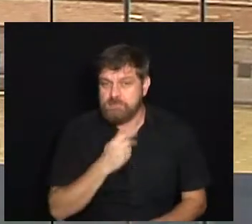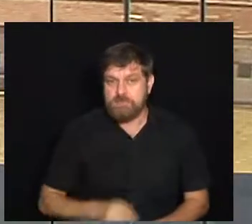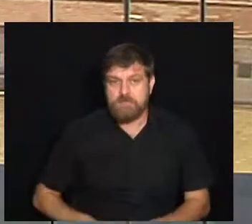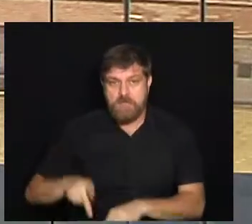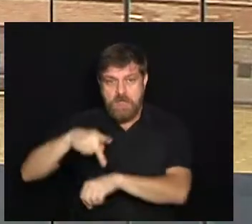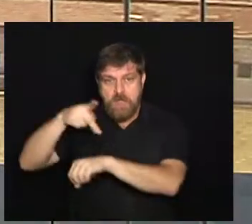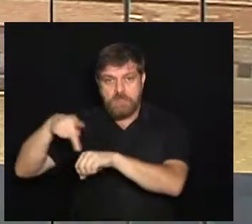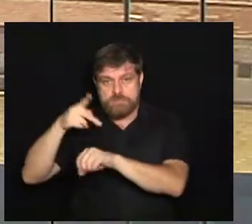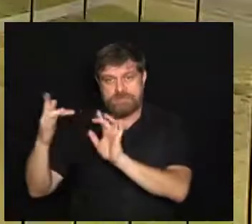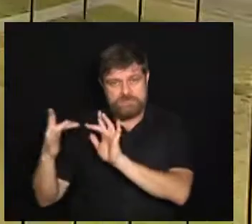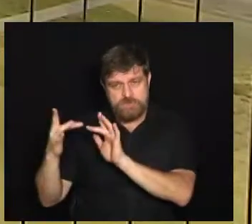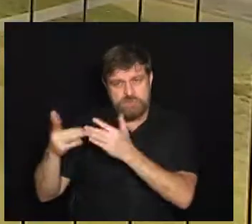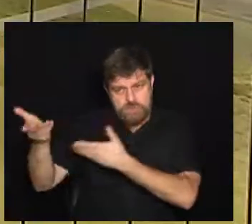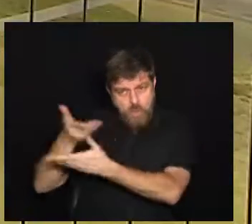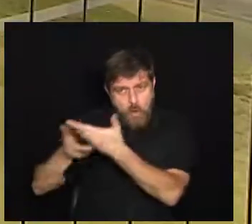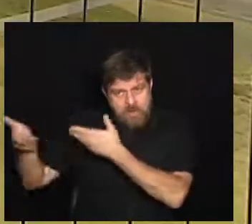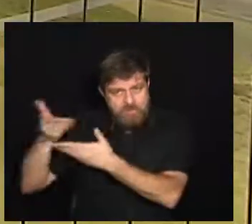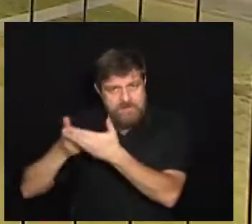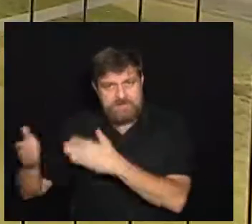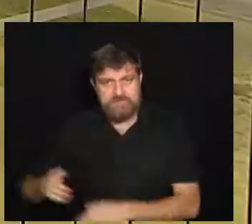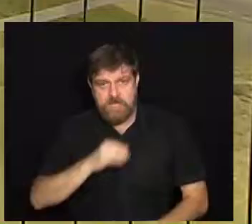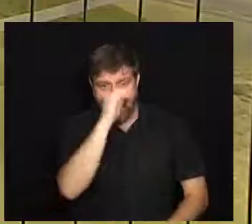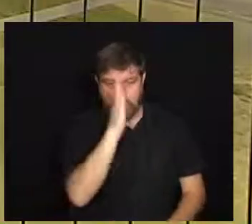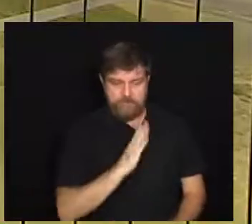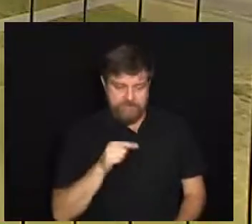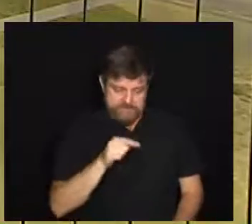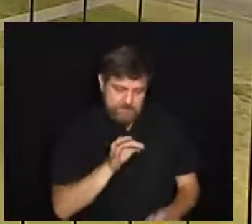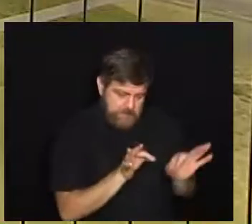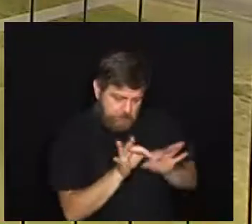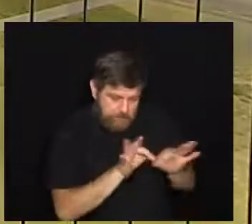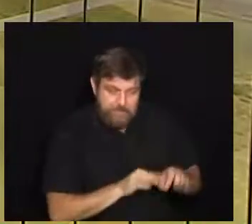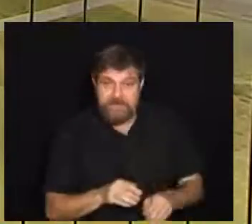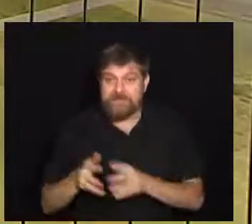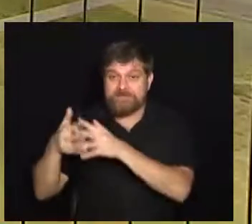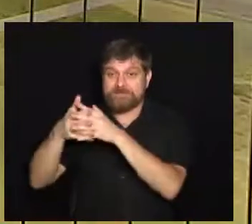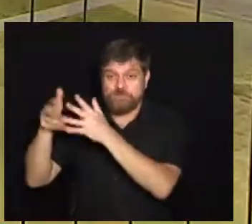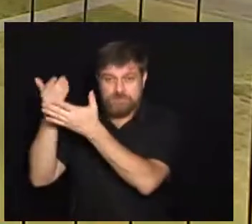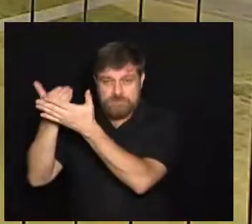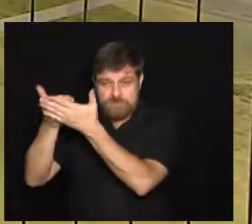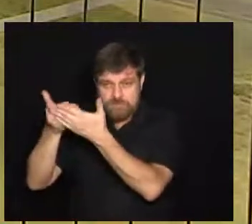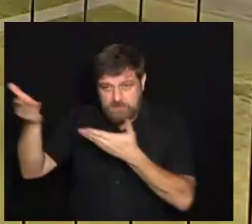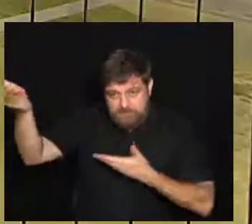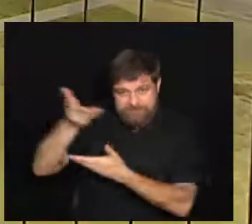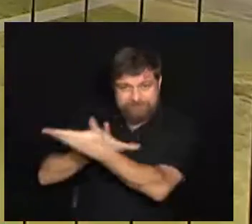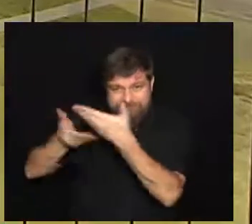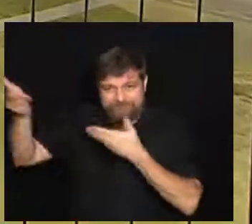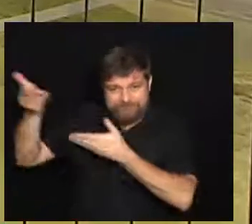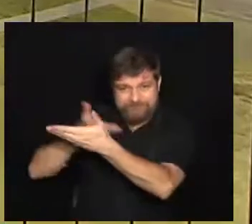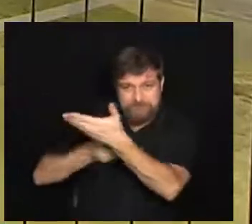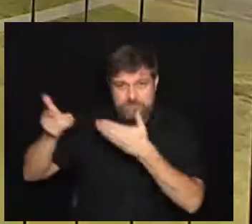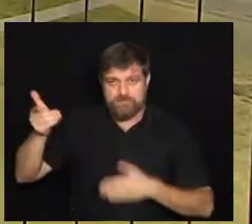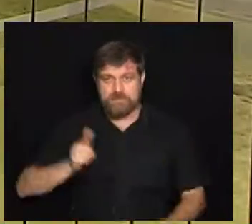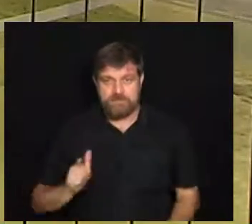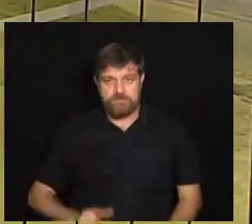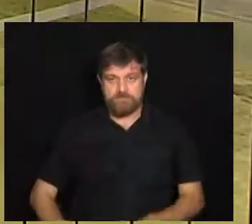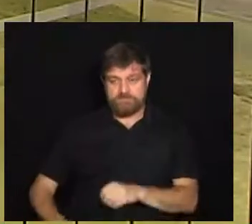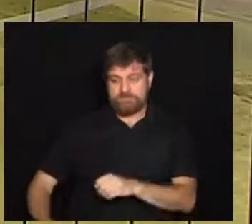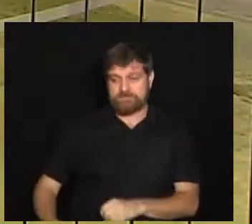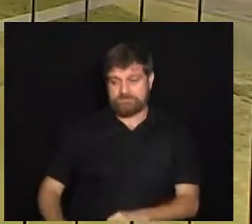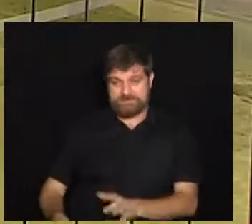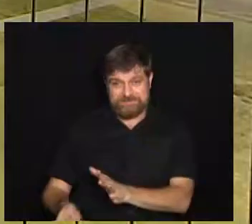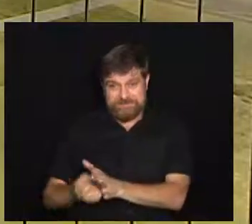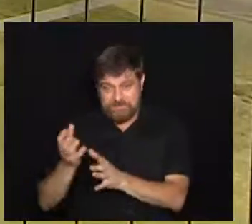países se conversam em um país em que o brasil está desenvolvendo uma estados unidos outro eles conversa para acelerar isso outros